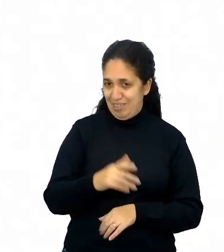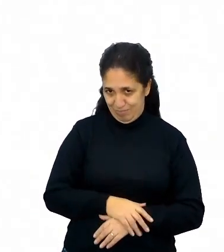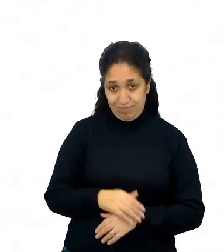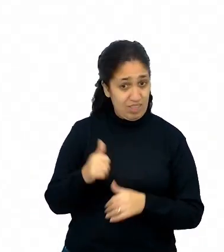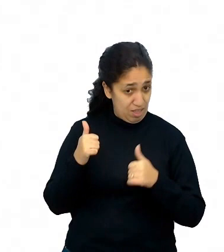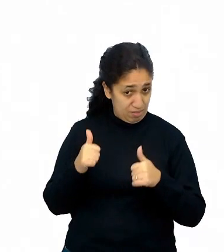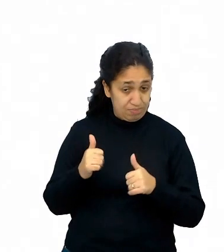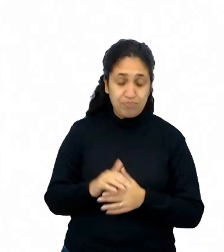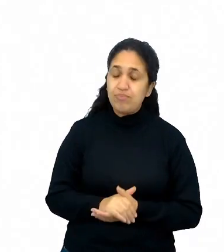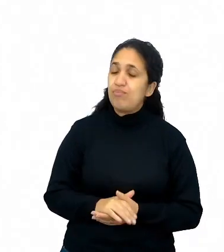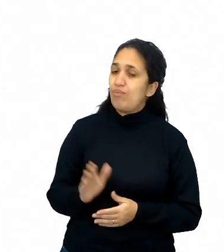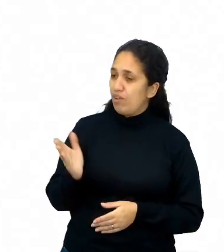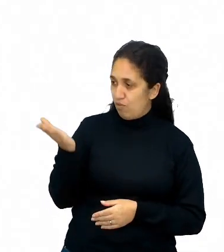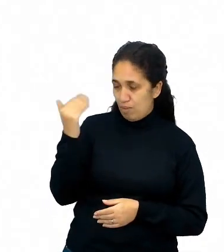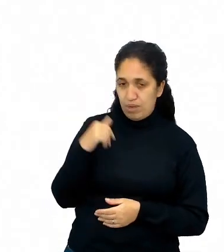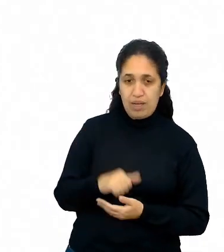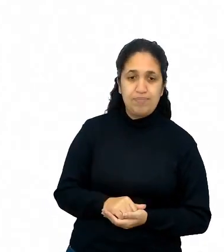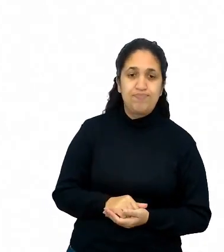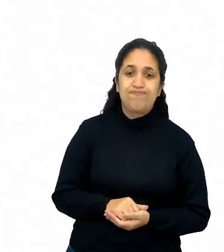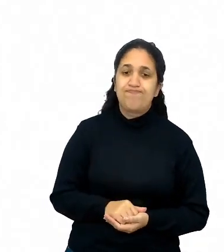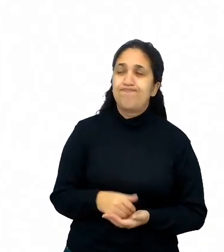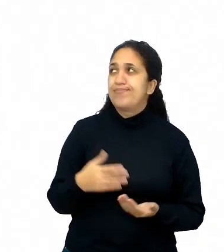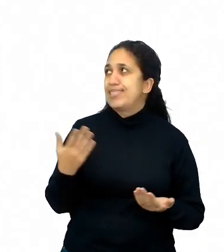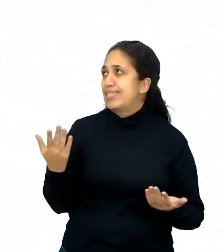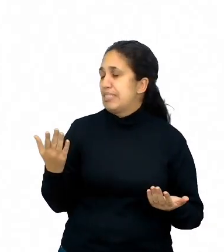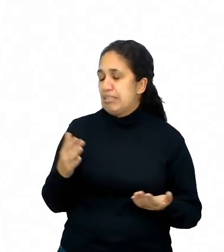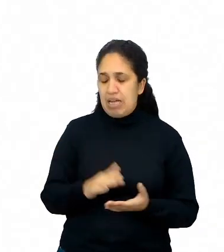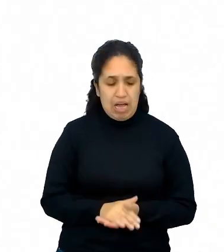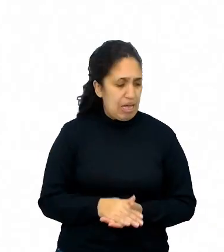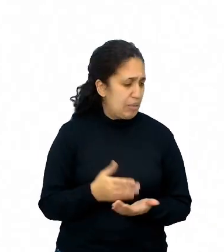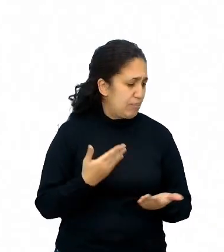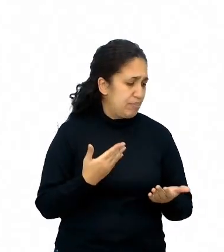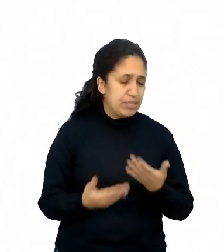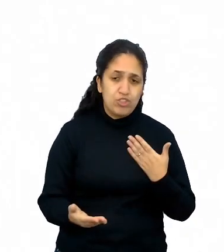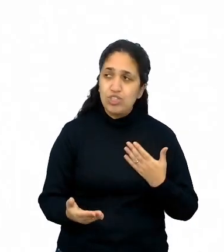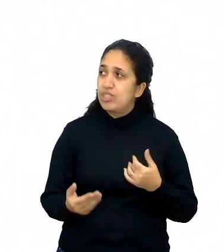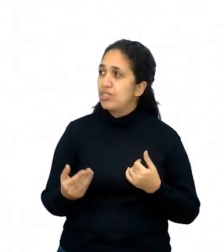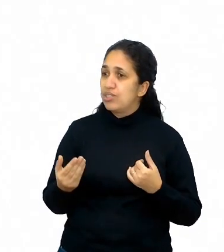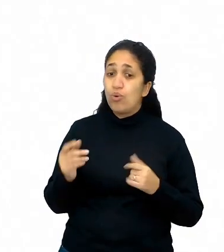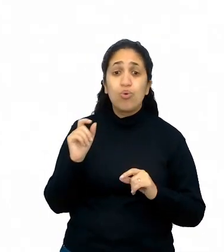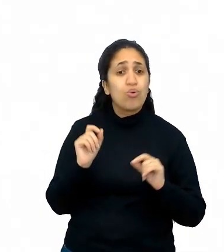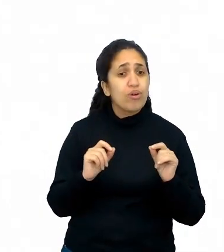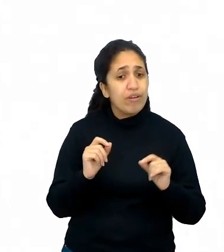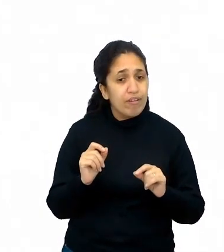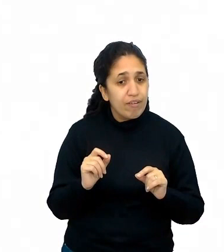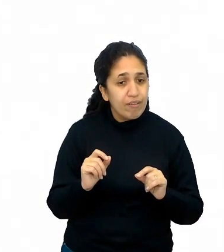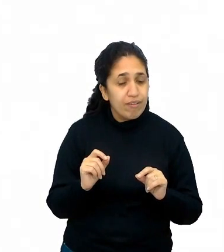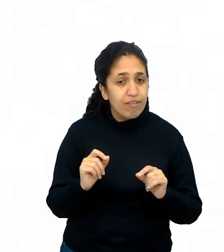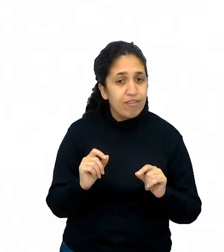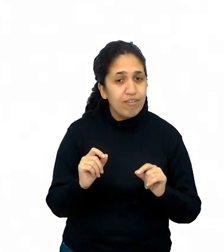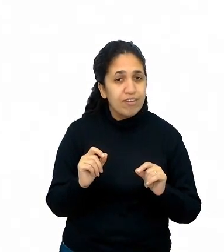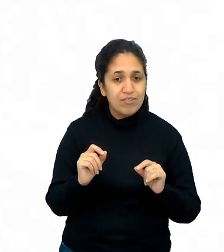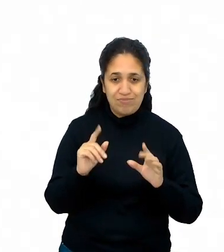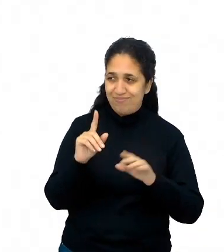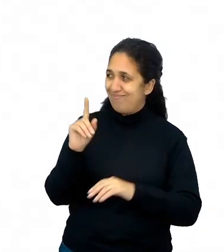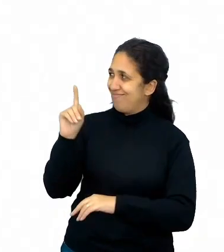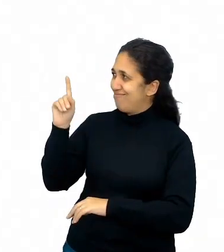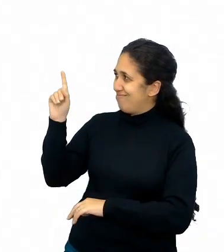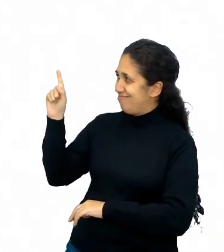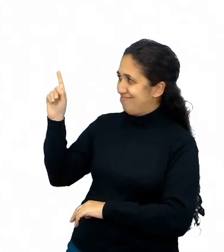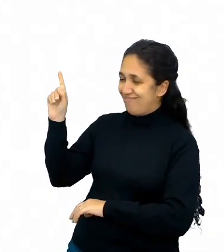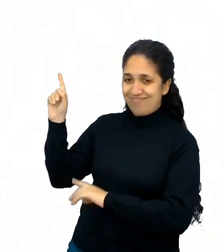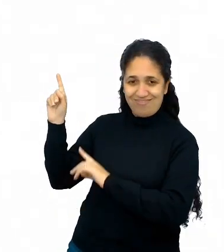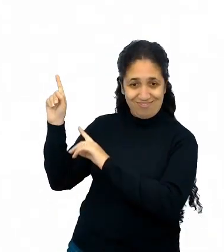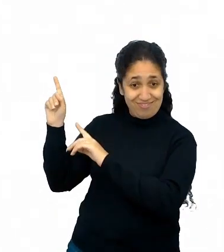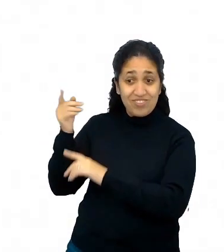tá? Então, vamos lá. Perdi, Sirlene. Agora, perdi o quê? Perdi. Você vai olhar aí, você